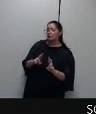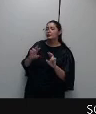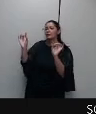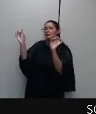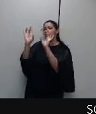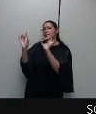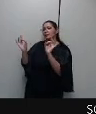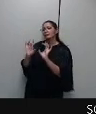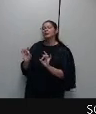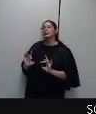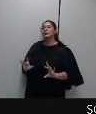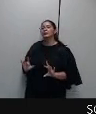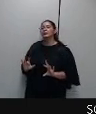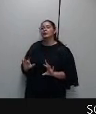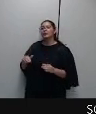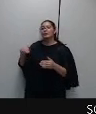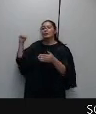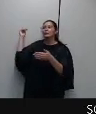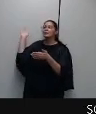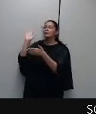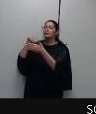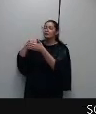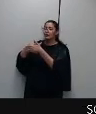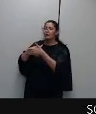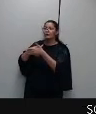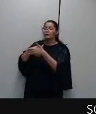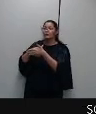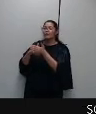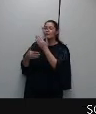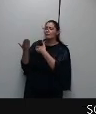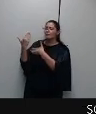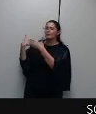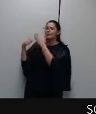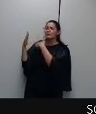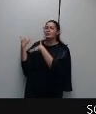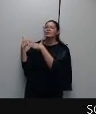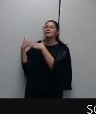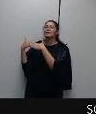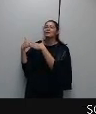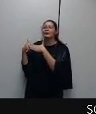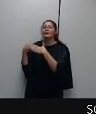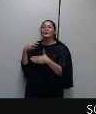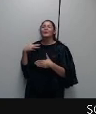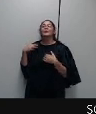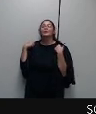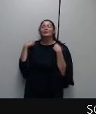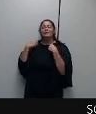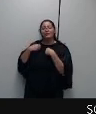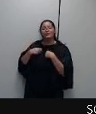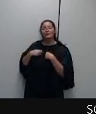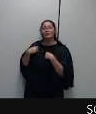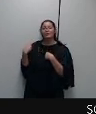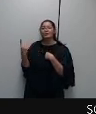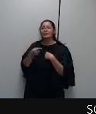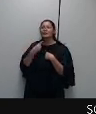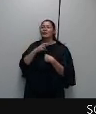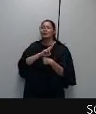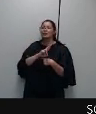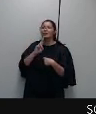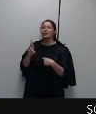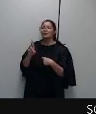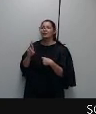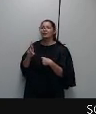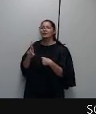do voto condutor vencidos os ministros é relatou e Sérgio